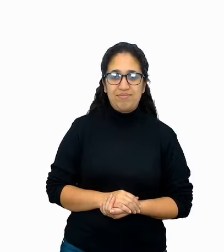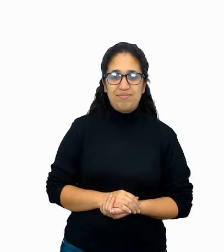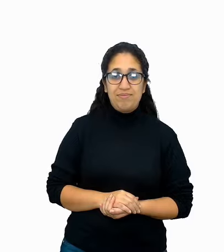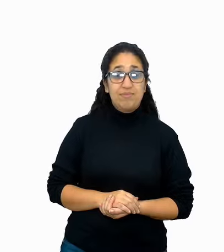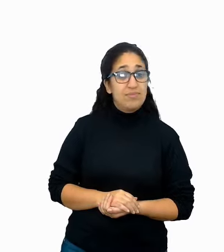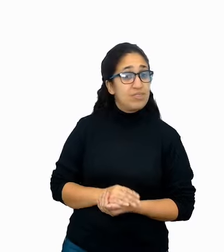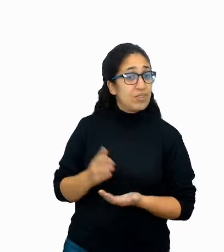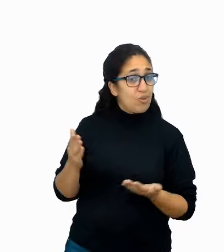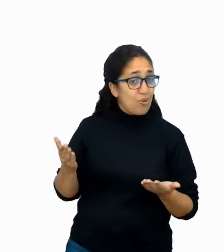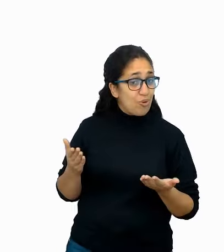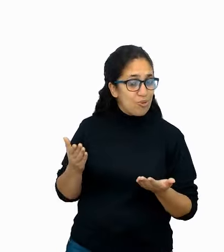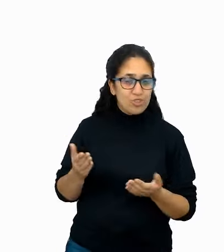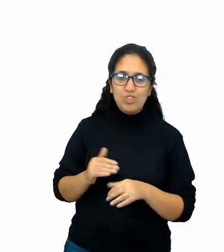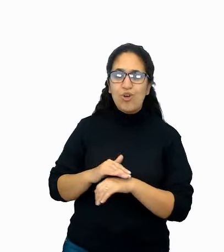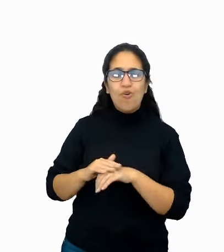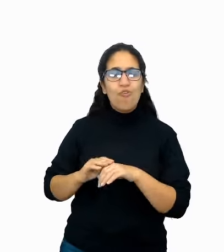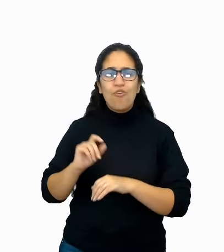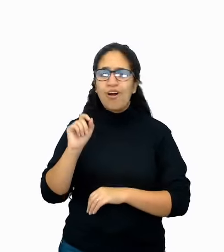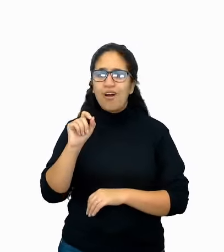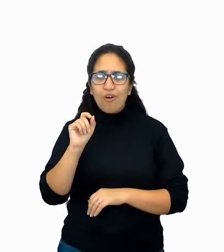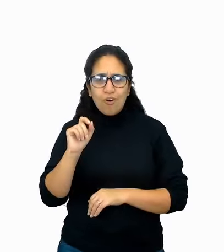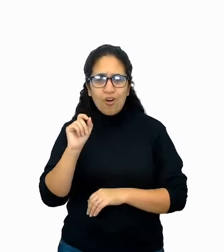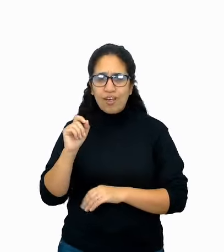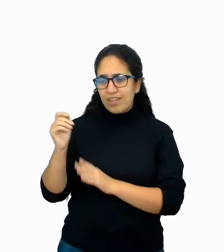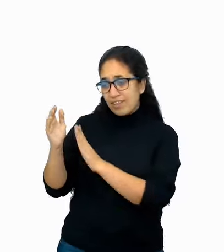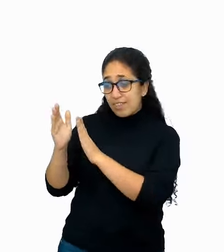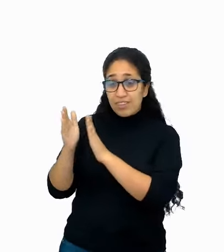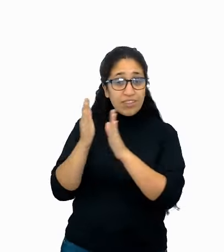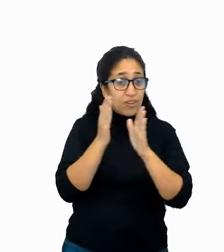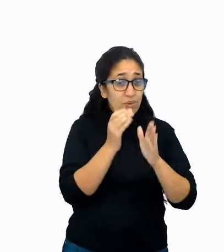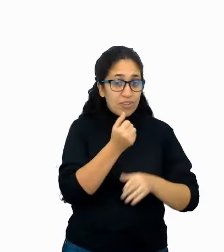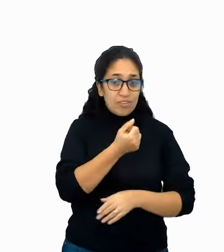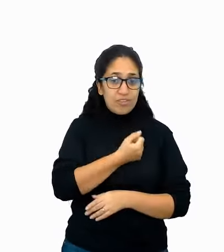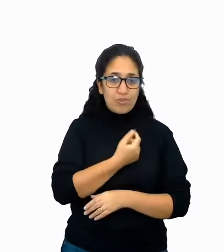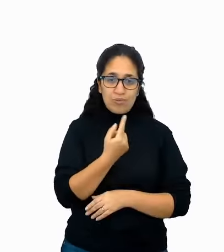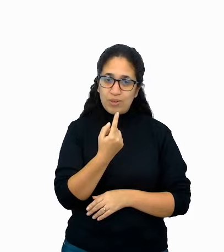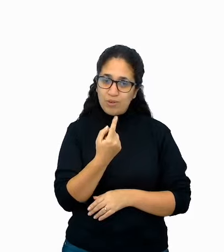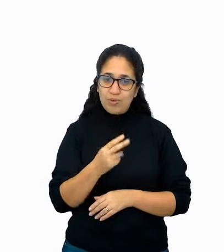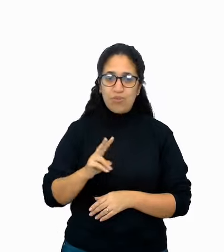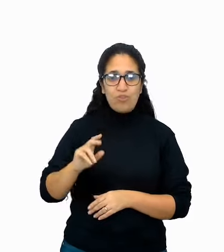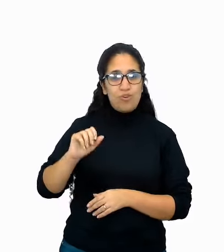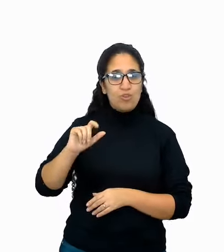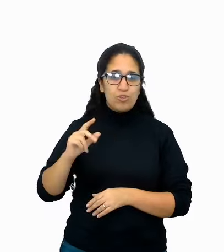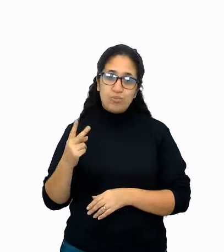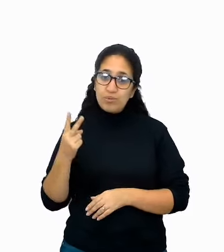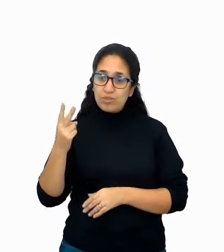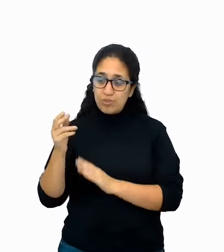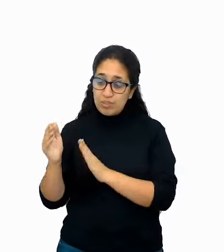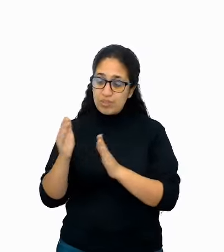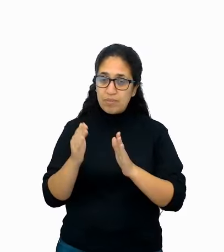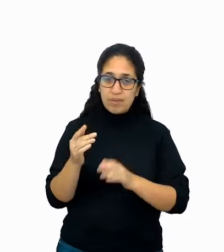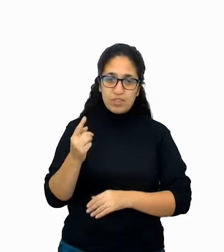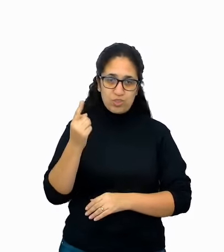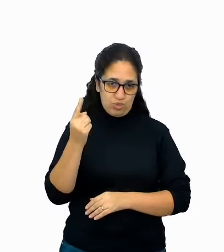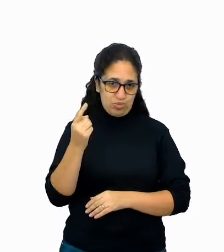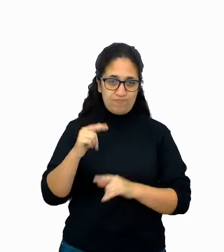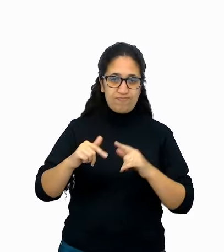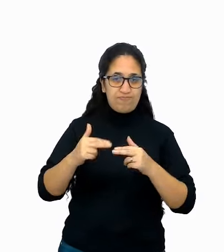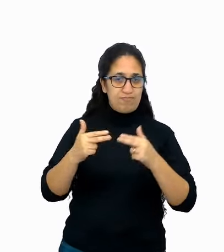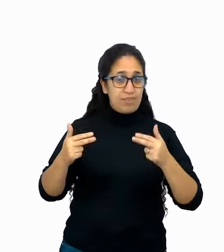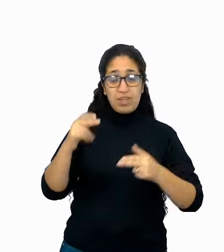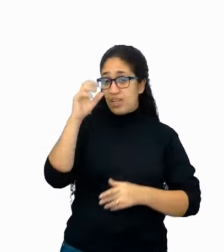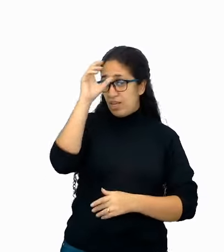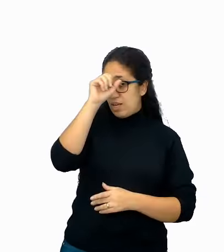Essa nossa conversa terá como foco a sequência de atividade 1, volume 2, da parte 1 do material Aprender